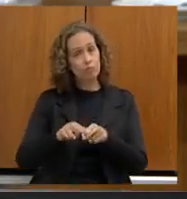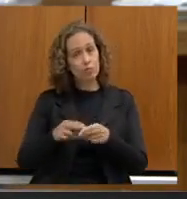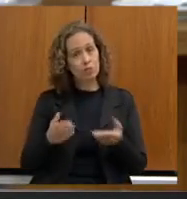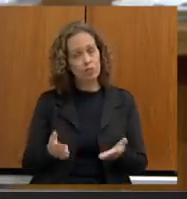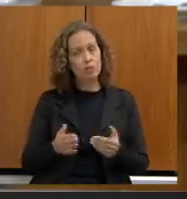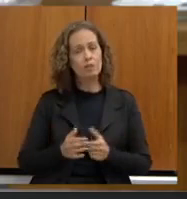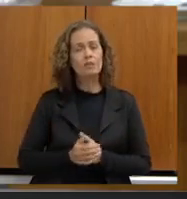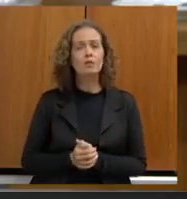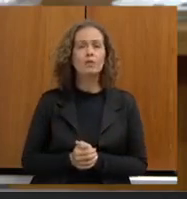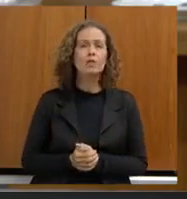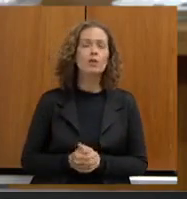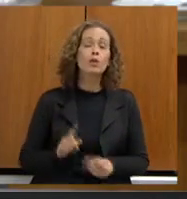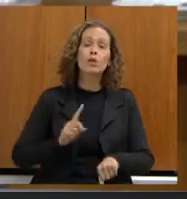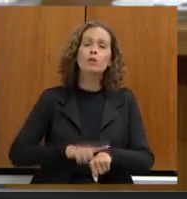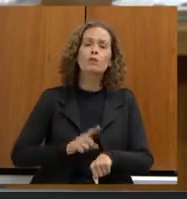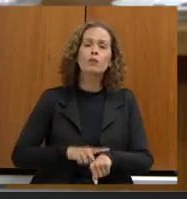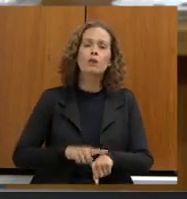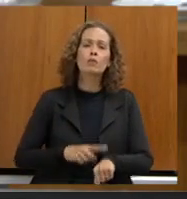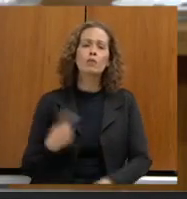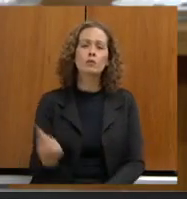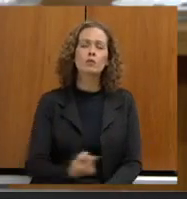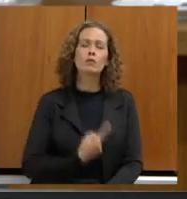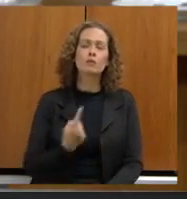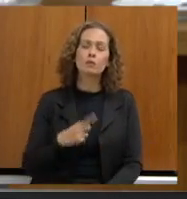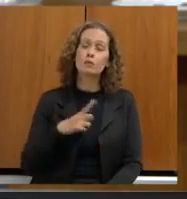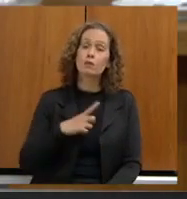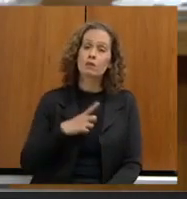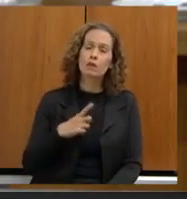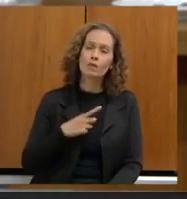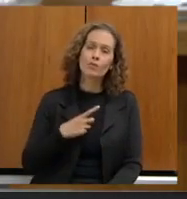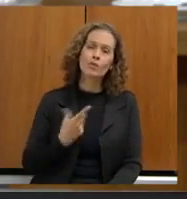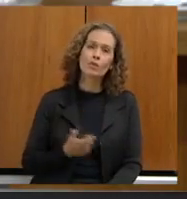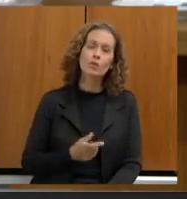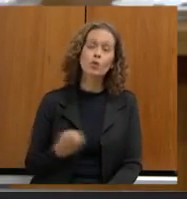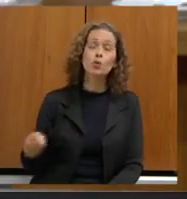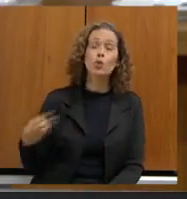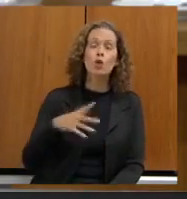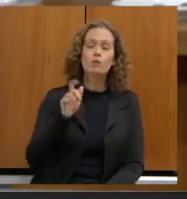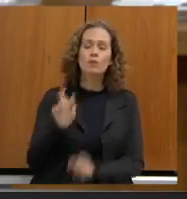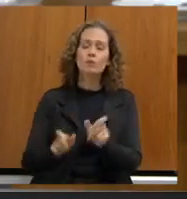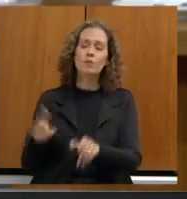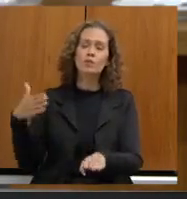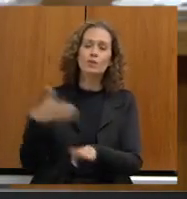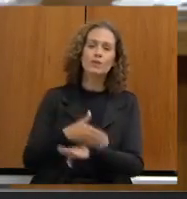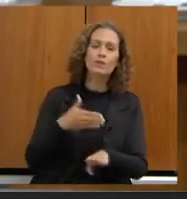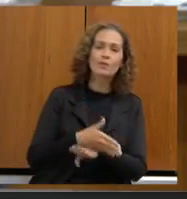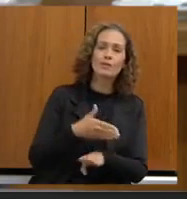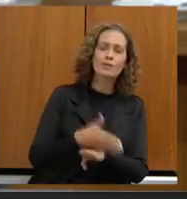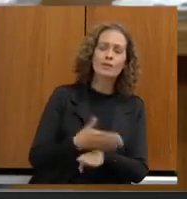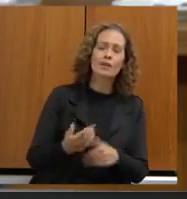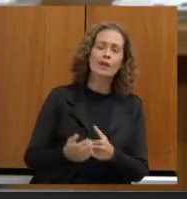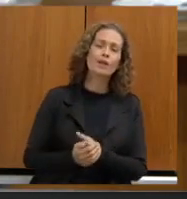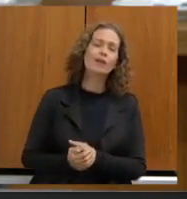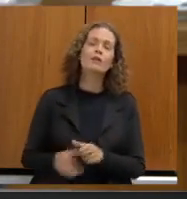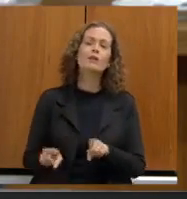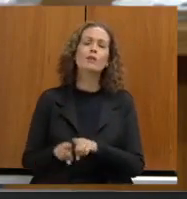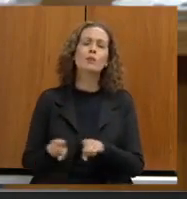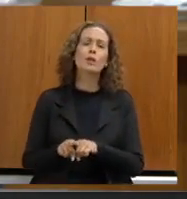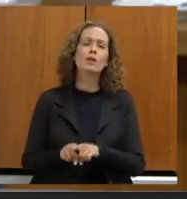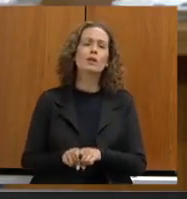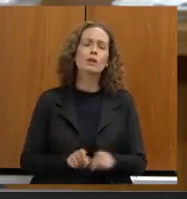para a questão do tempo que nós temos para entrada de novos a militares em razão de gente que vai para reserva